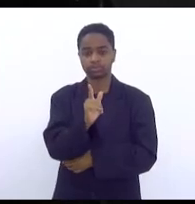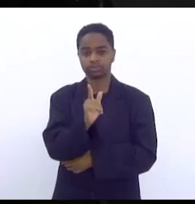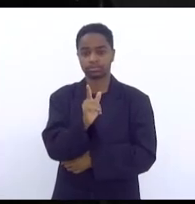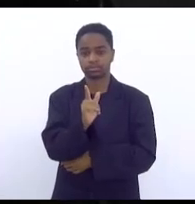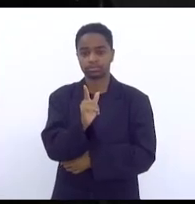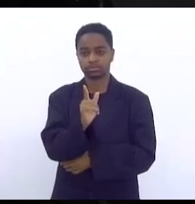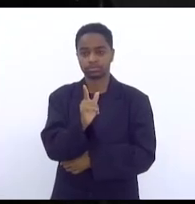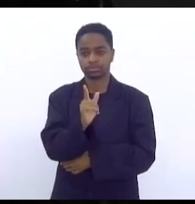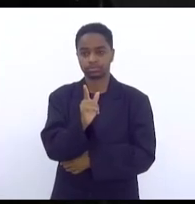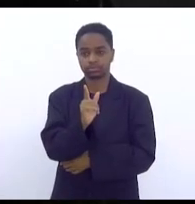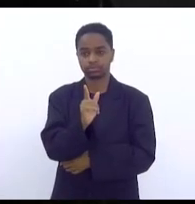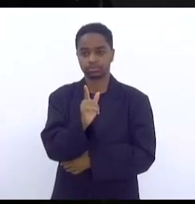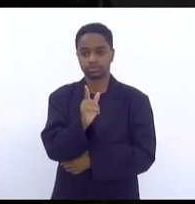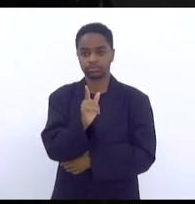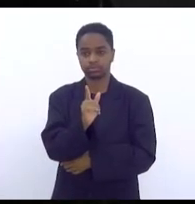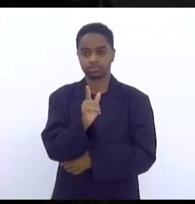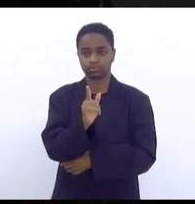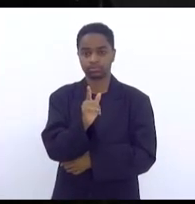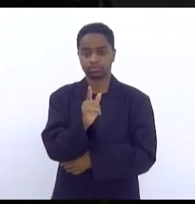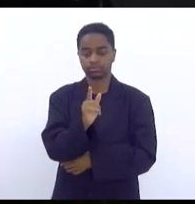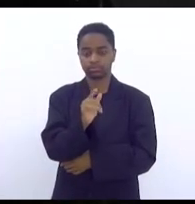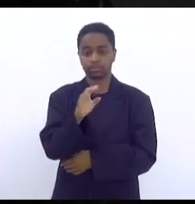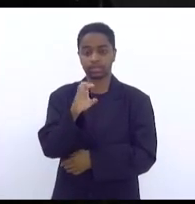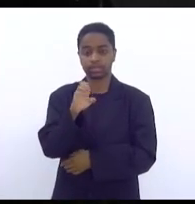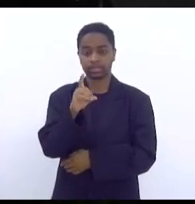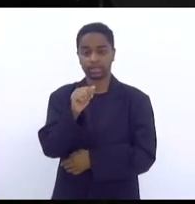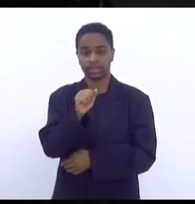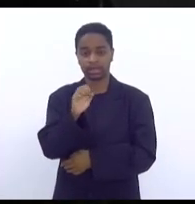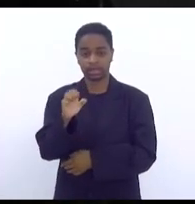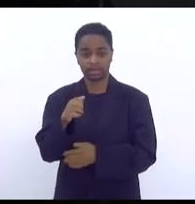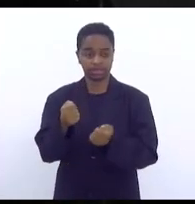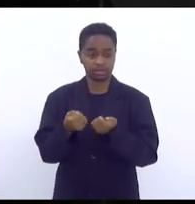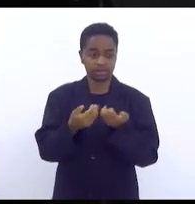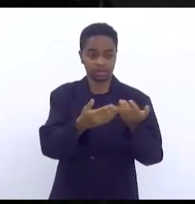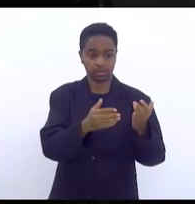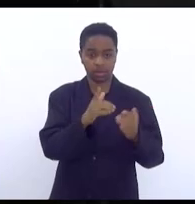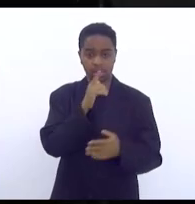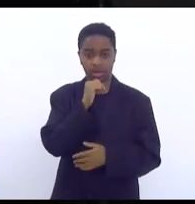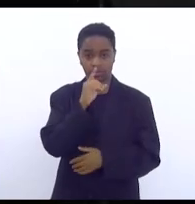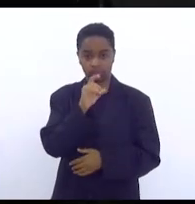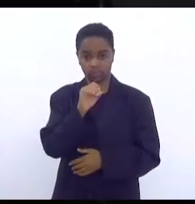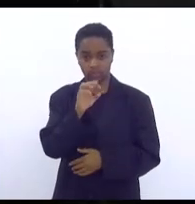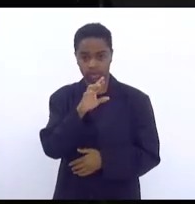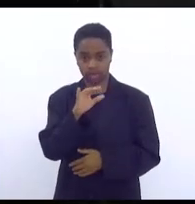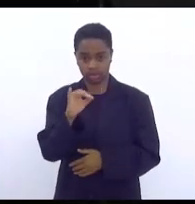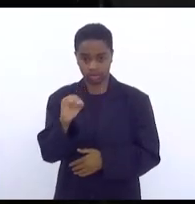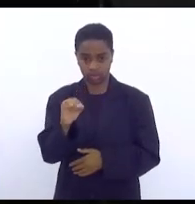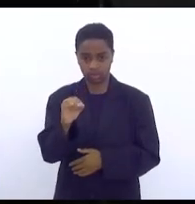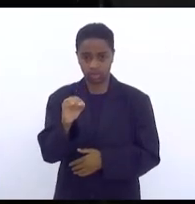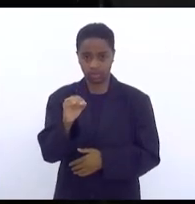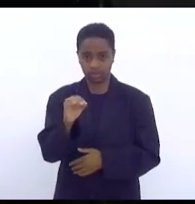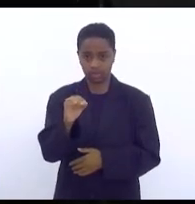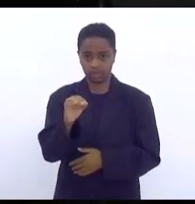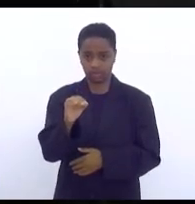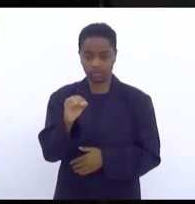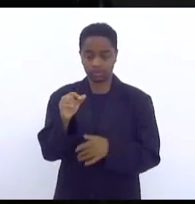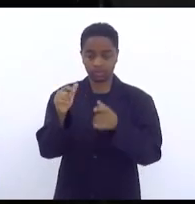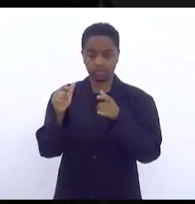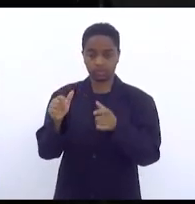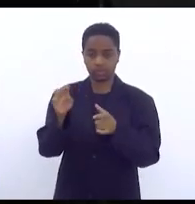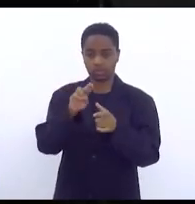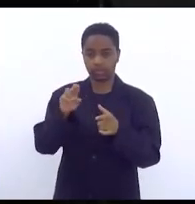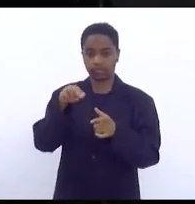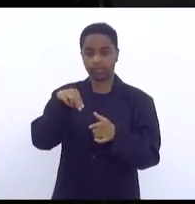minimamente deix a cedai deixou para águas do rio um complexo chamado navio